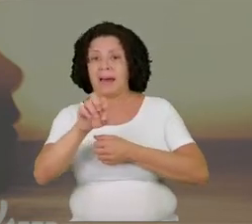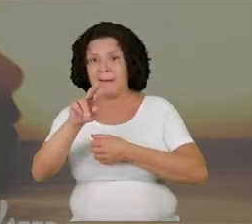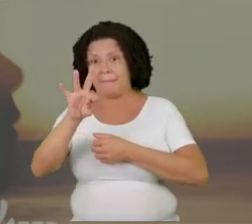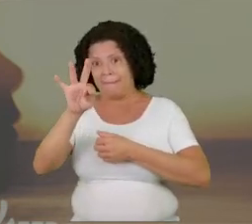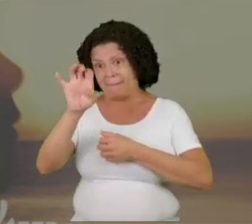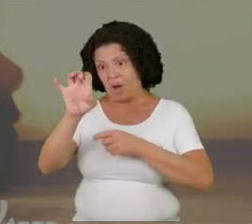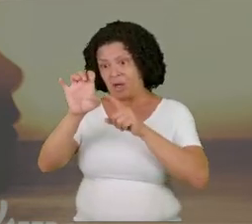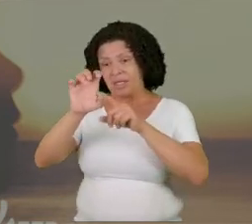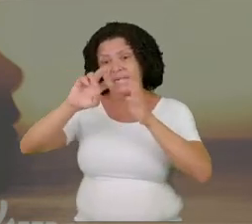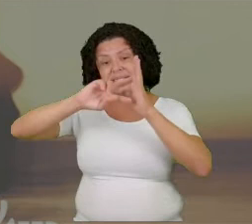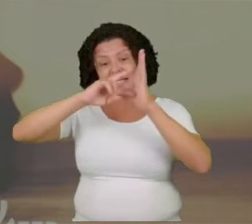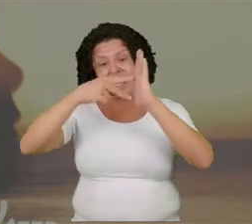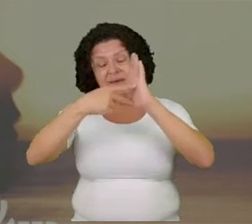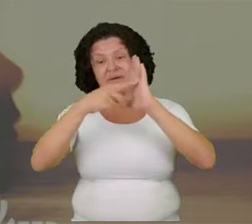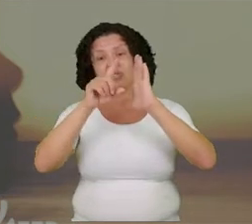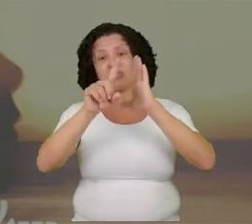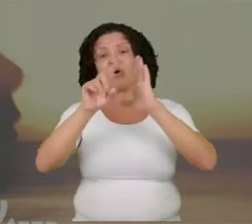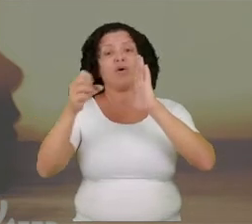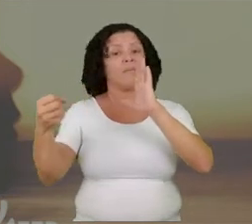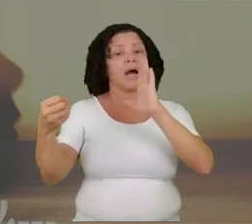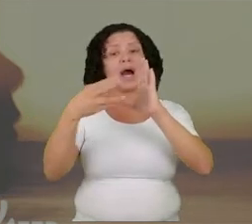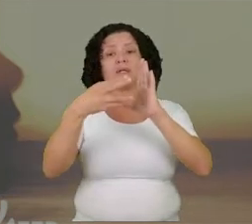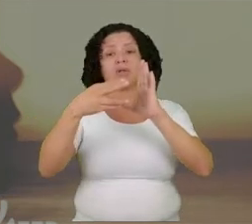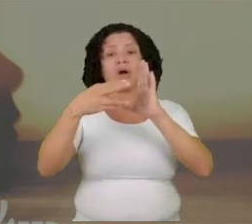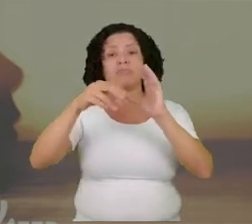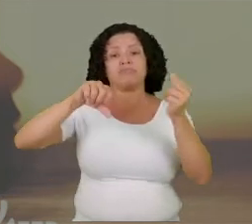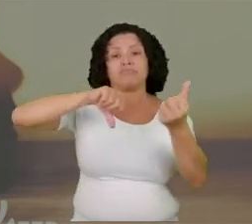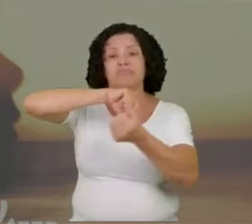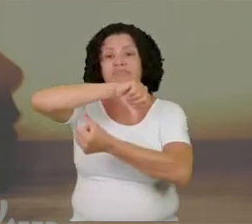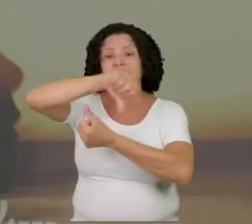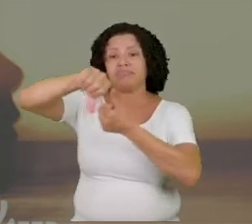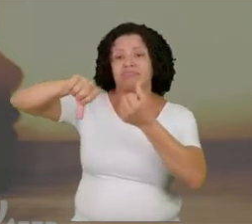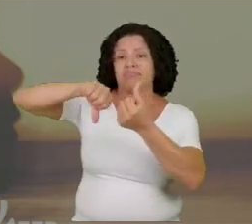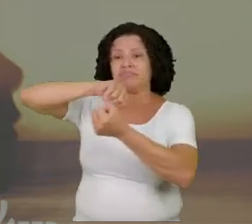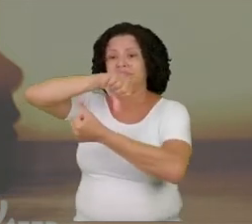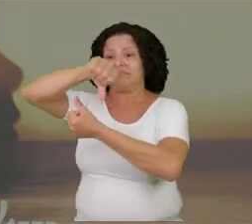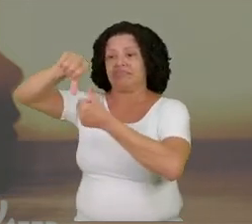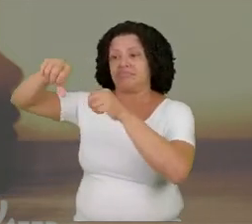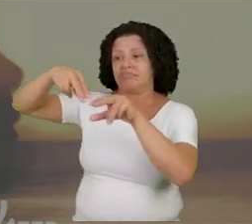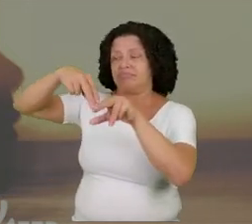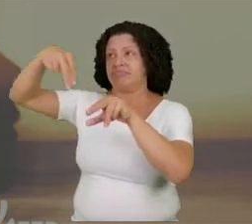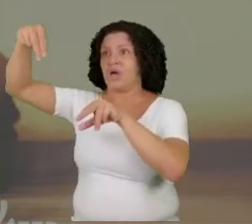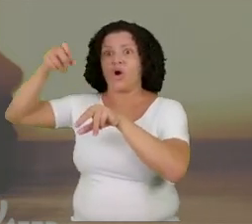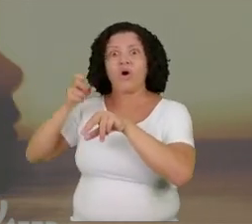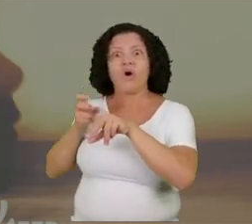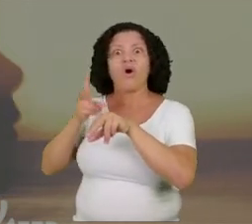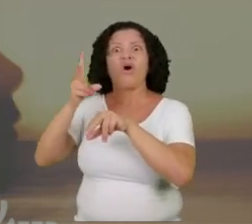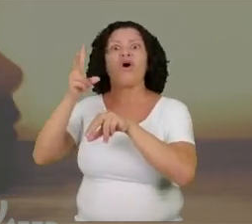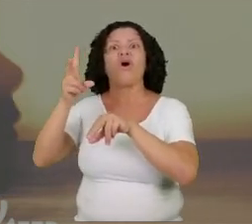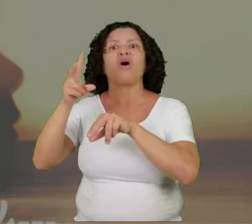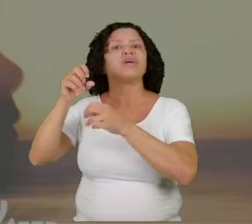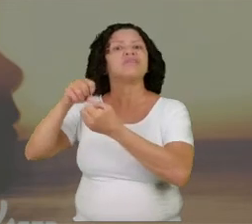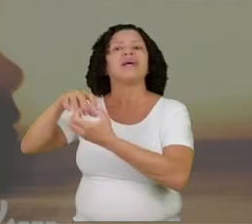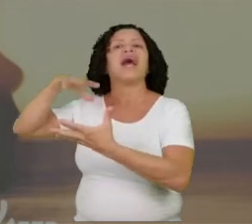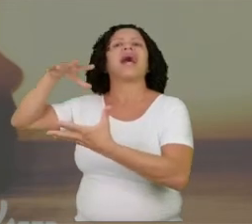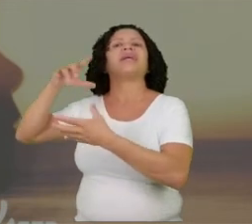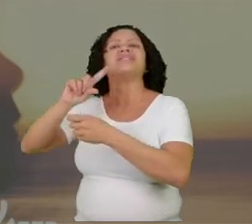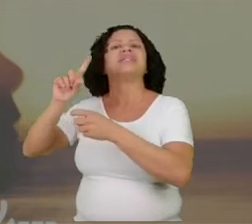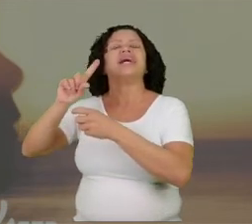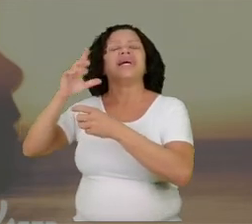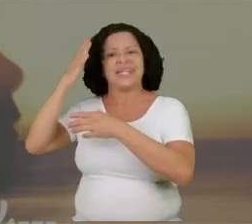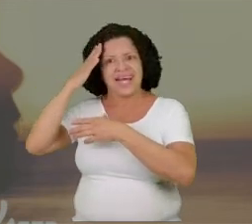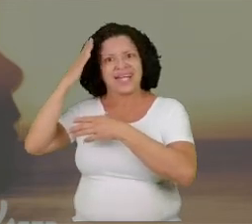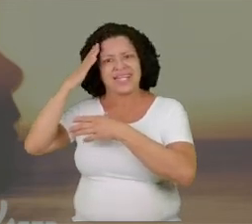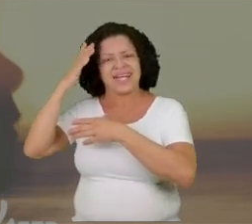morte significa apenas uma nova modalidade da existência, que continua sem milagres e sem